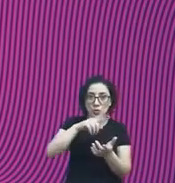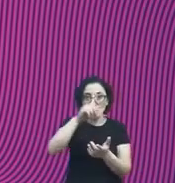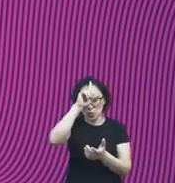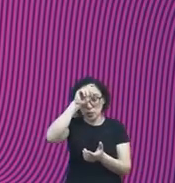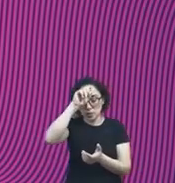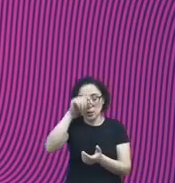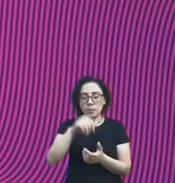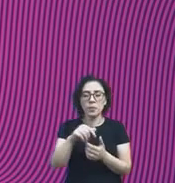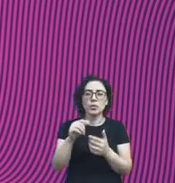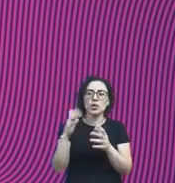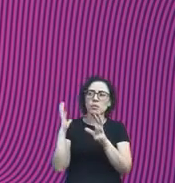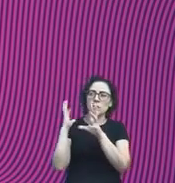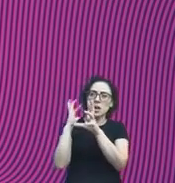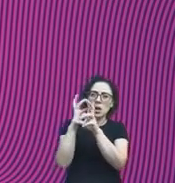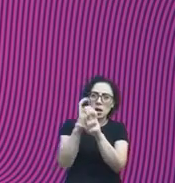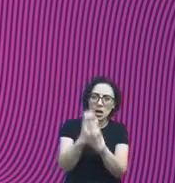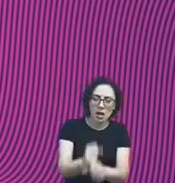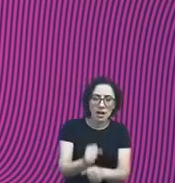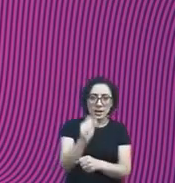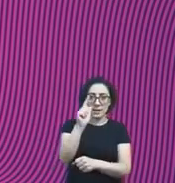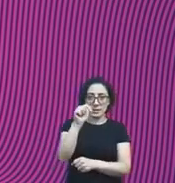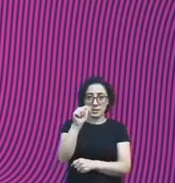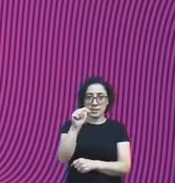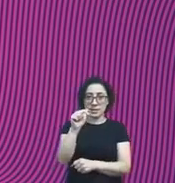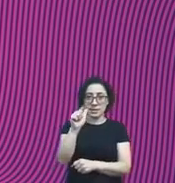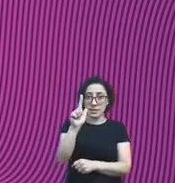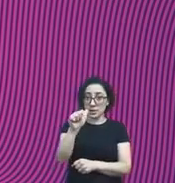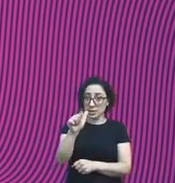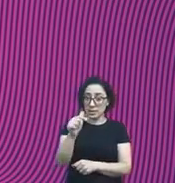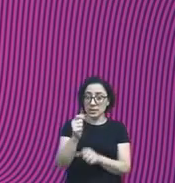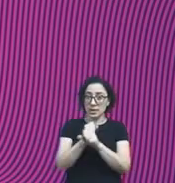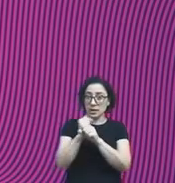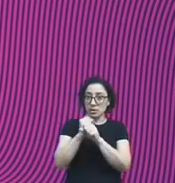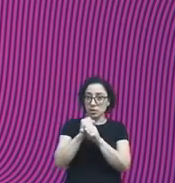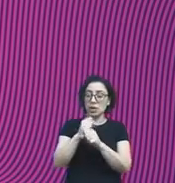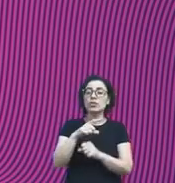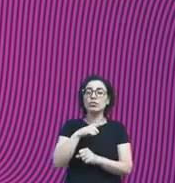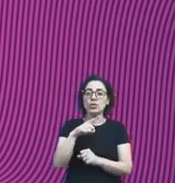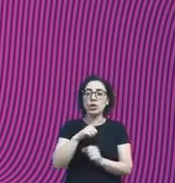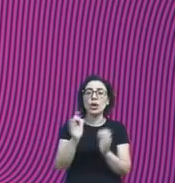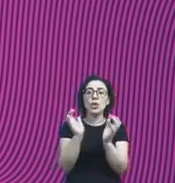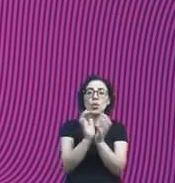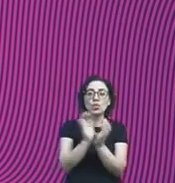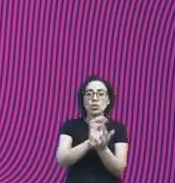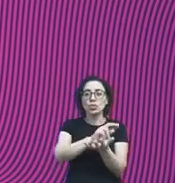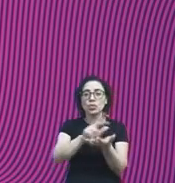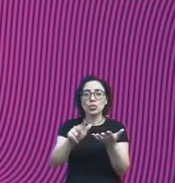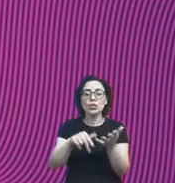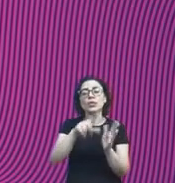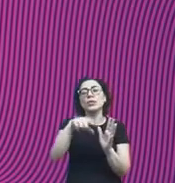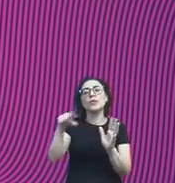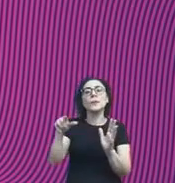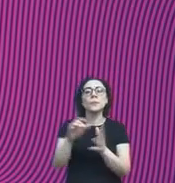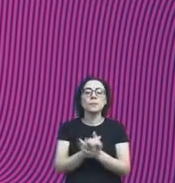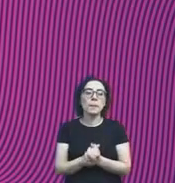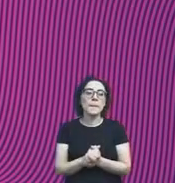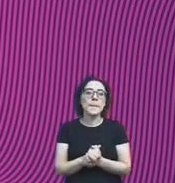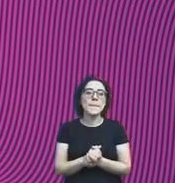2003, temos um sistema de indicadores. Os hospitais associados, hoje